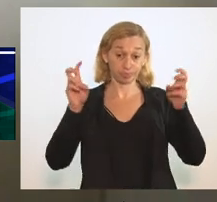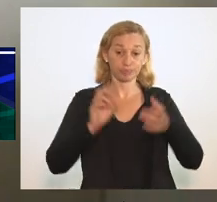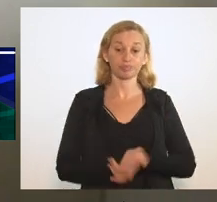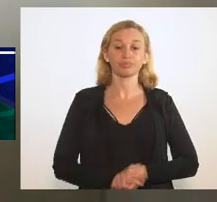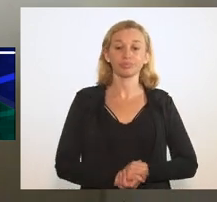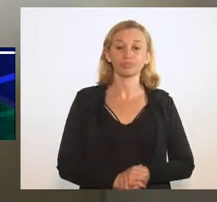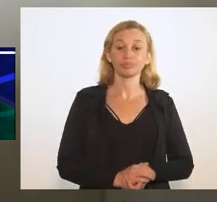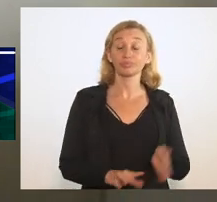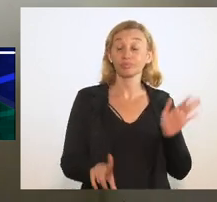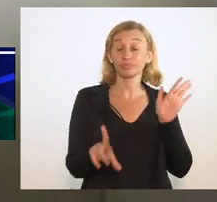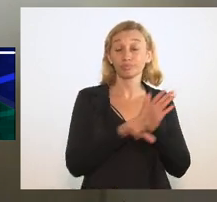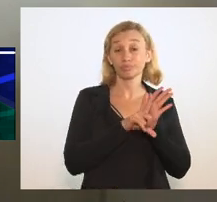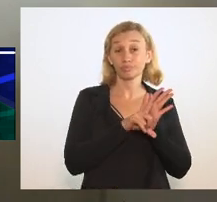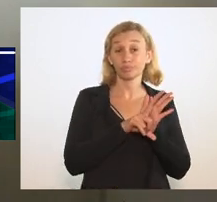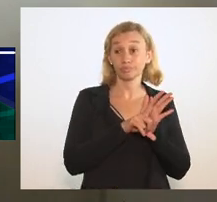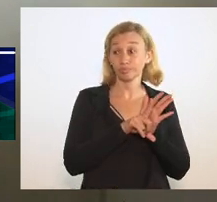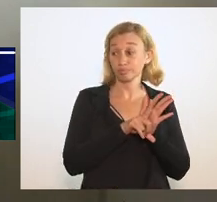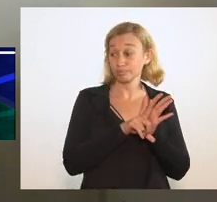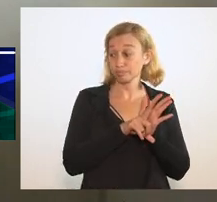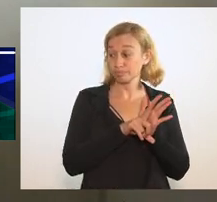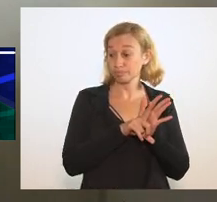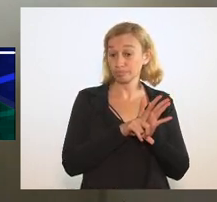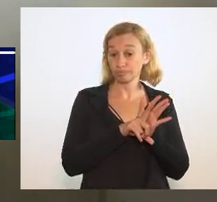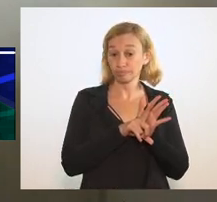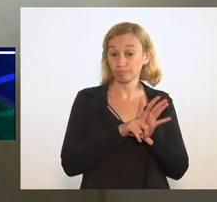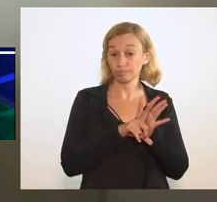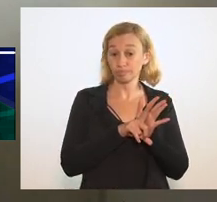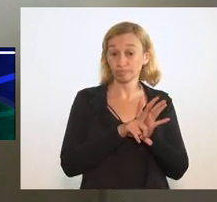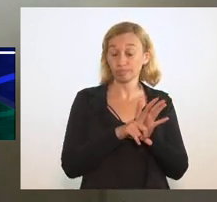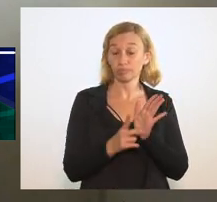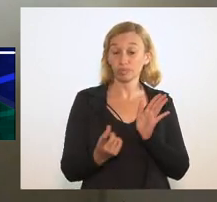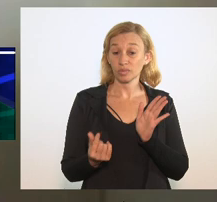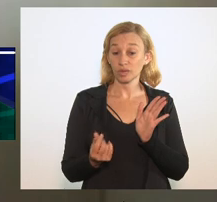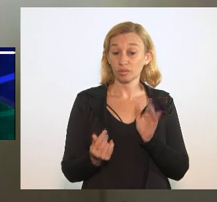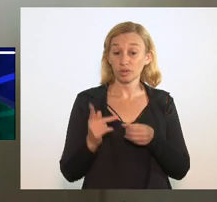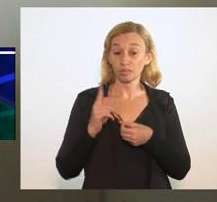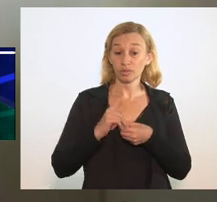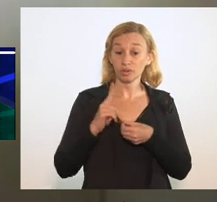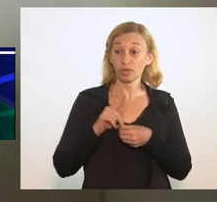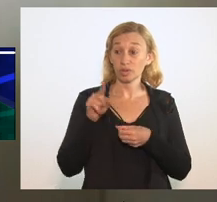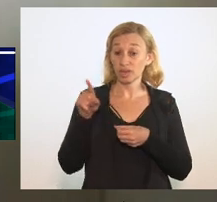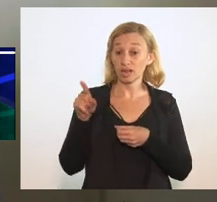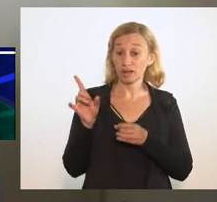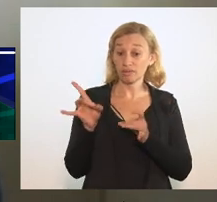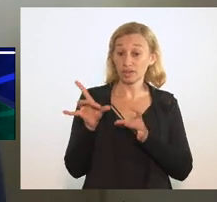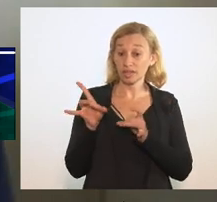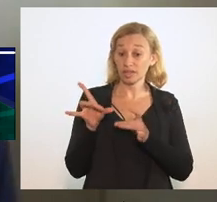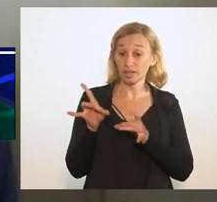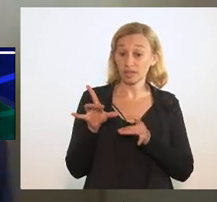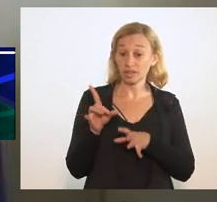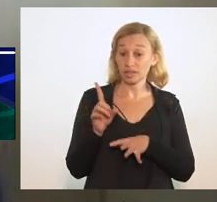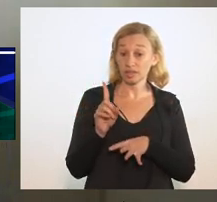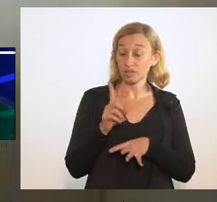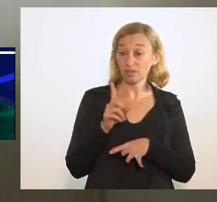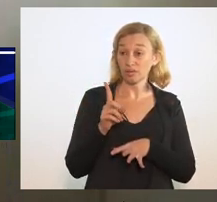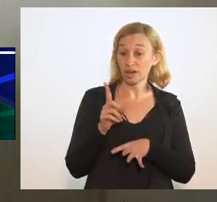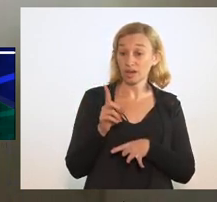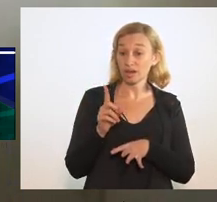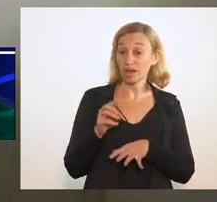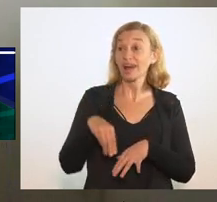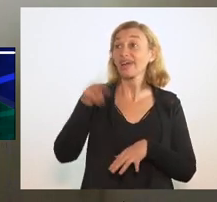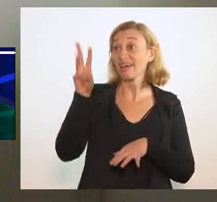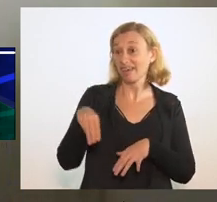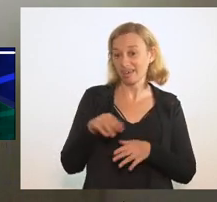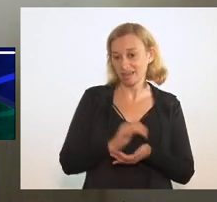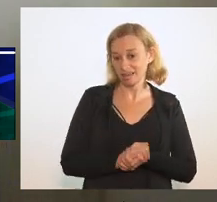A lei diz que ela tem que lançar o preço do petróleo que ela vende, e não diz a quem. Tá bem,